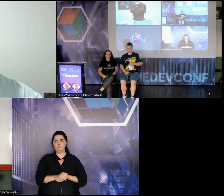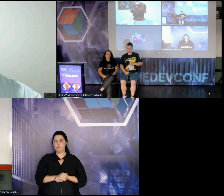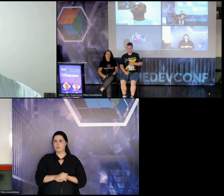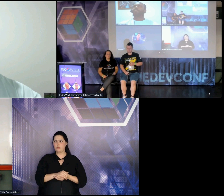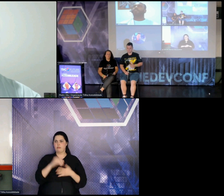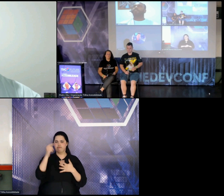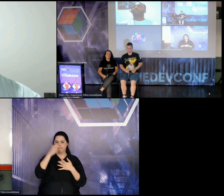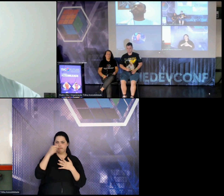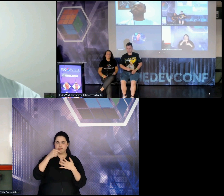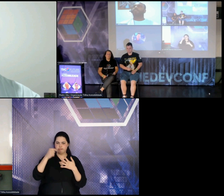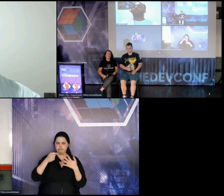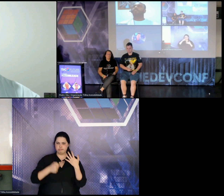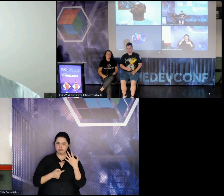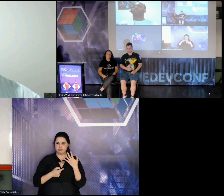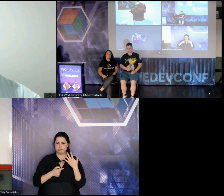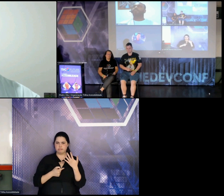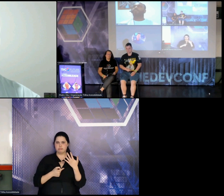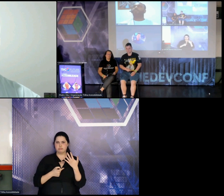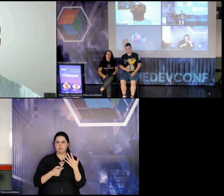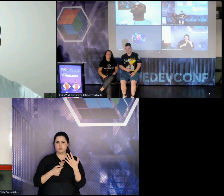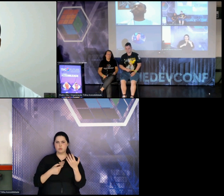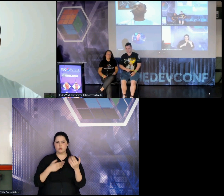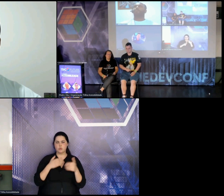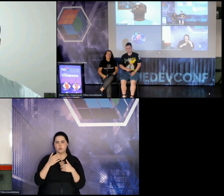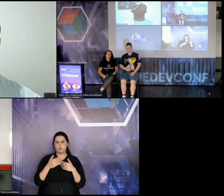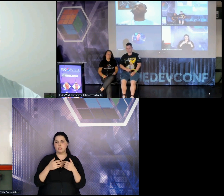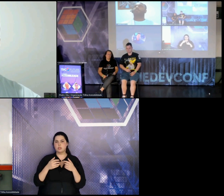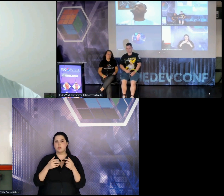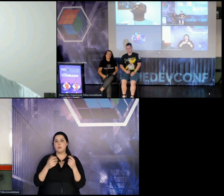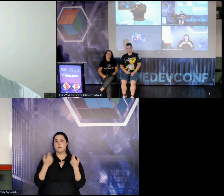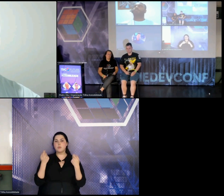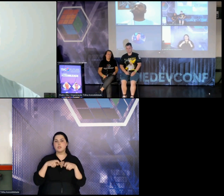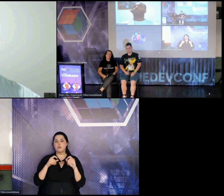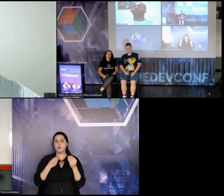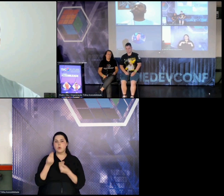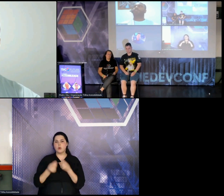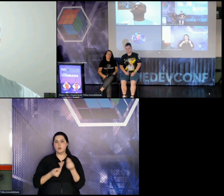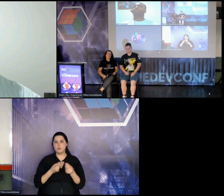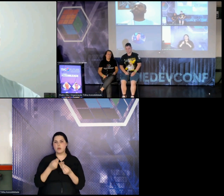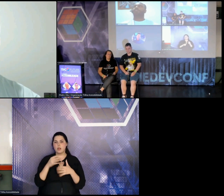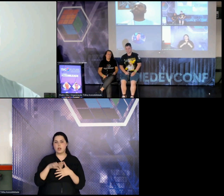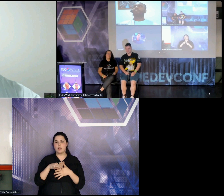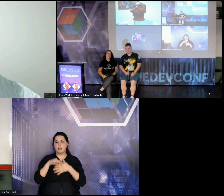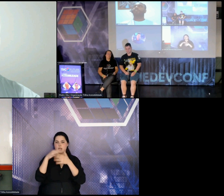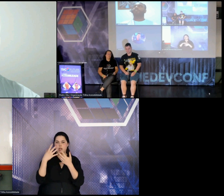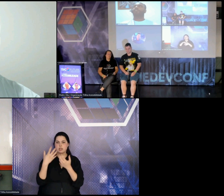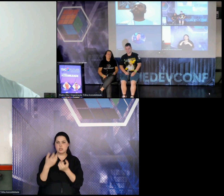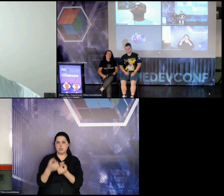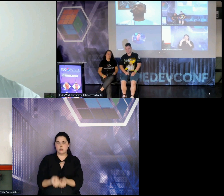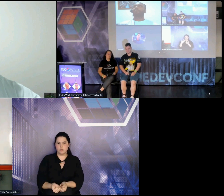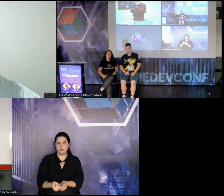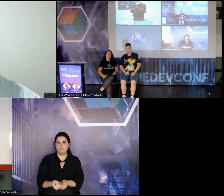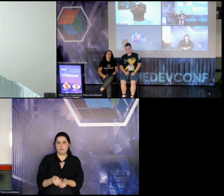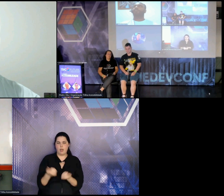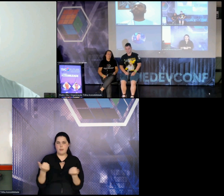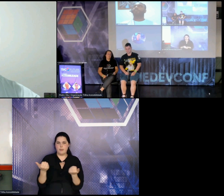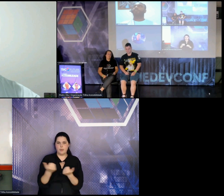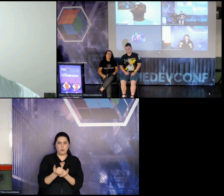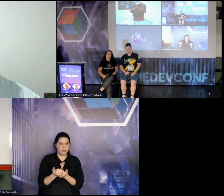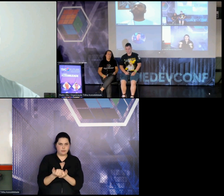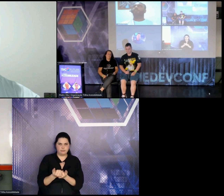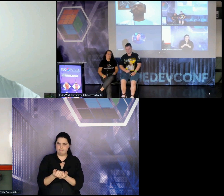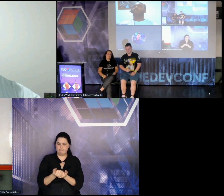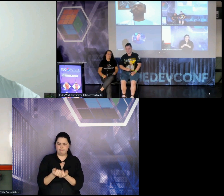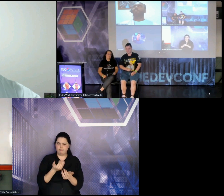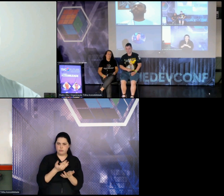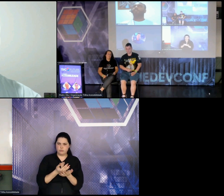esses passos, eles só foram possíveis porque a liderança ela estava ali apoiando, né, logo no começo,